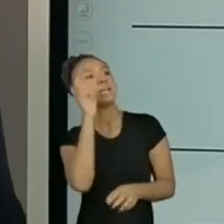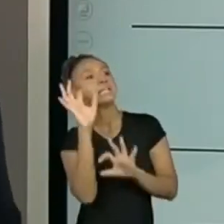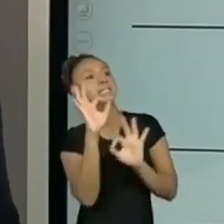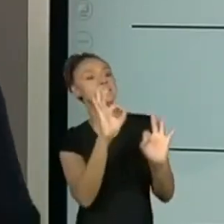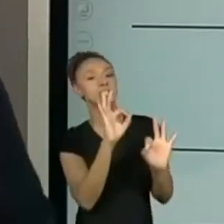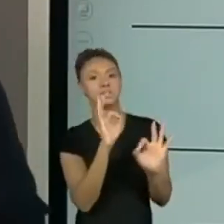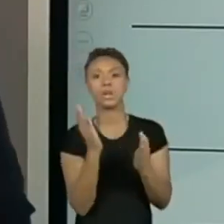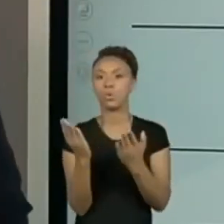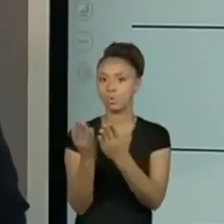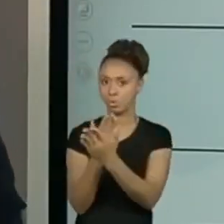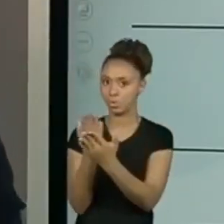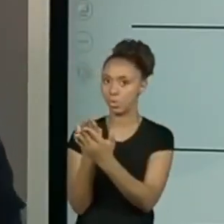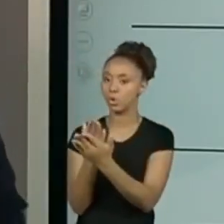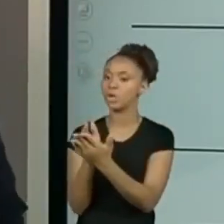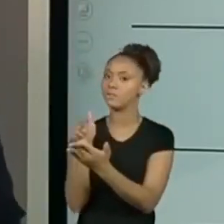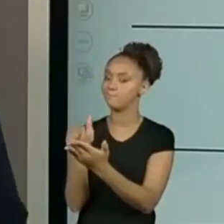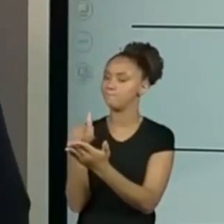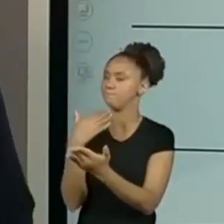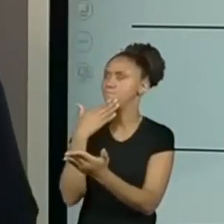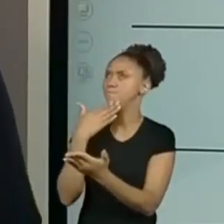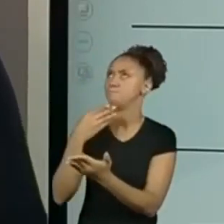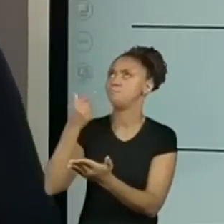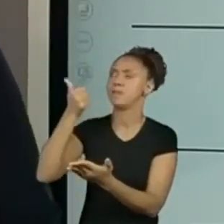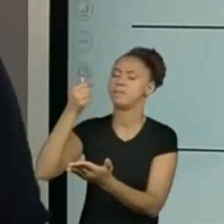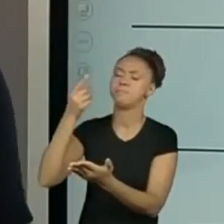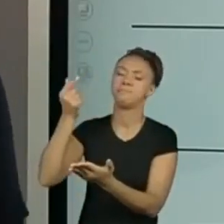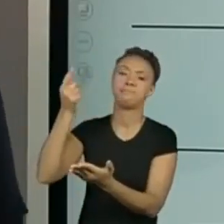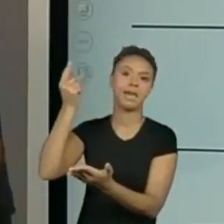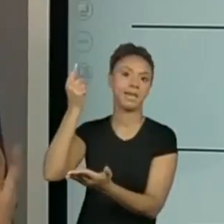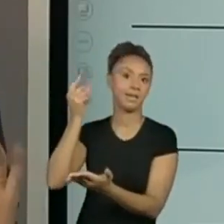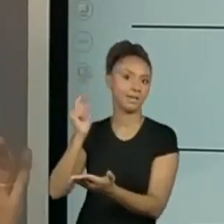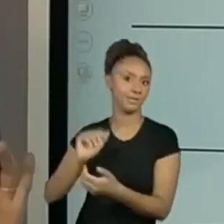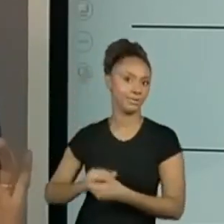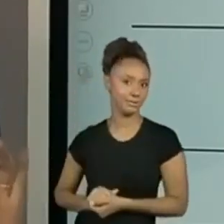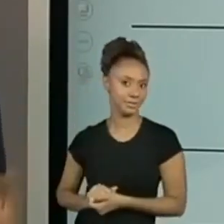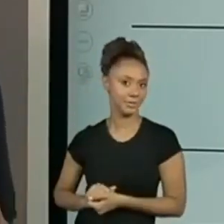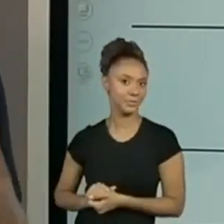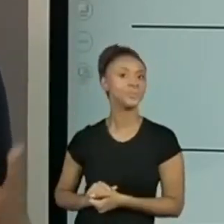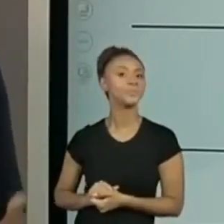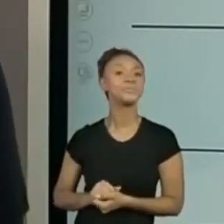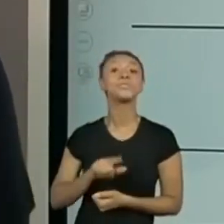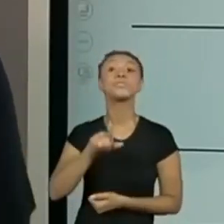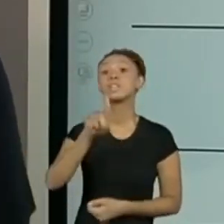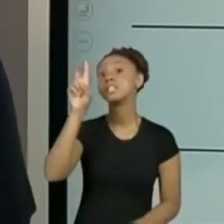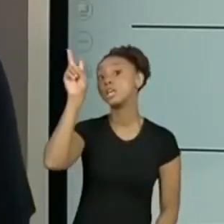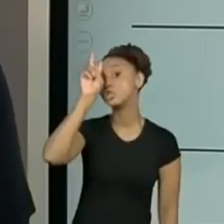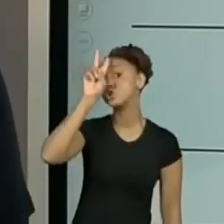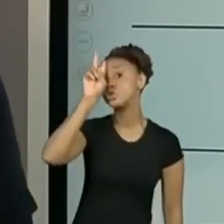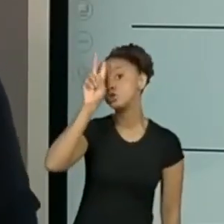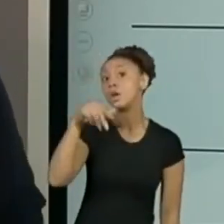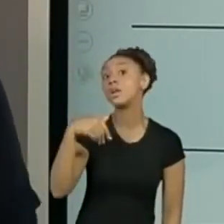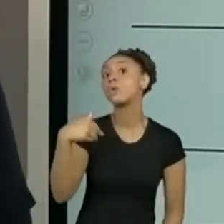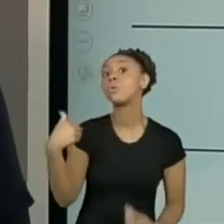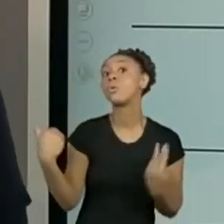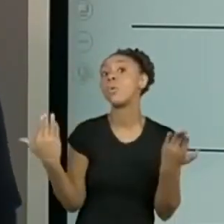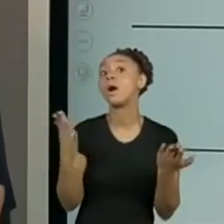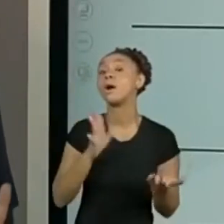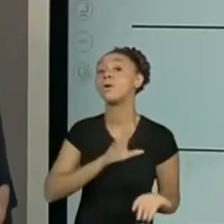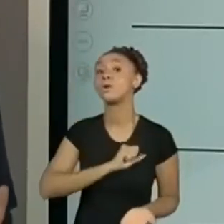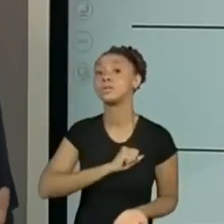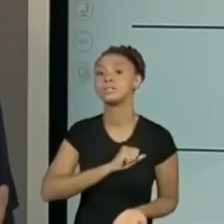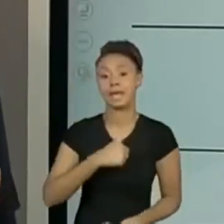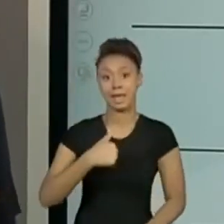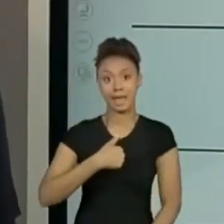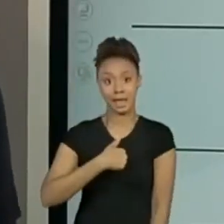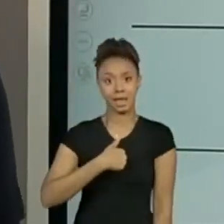é muito melhor do que você ver o filme? Então, qual é a sua história preferida? A da professora Kelly é a Bela e a